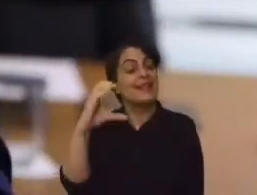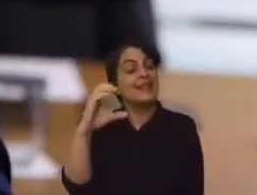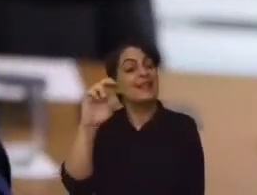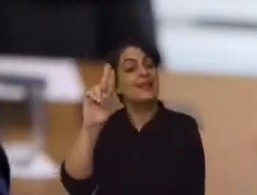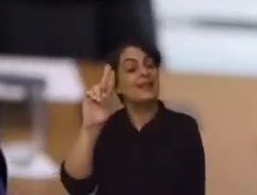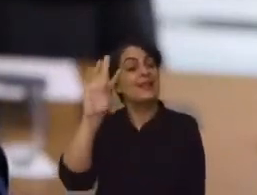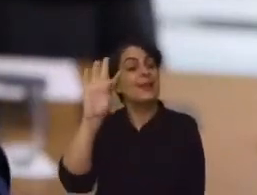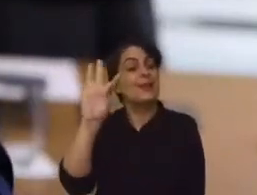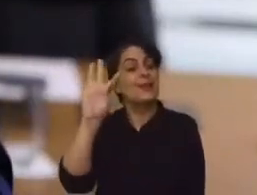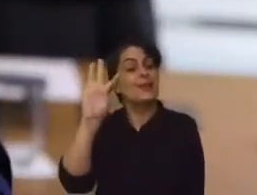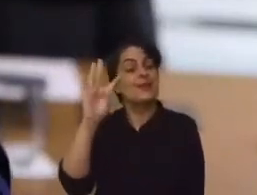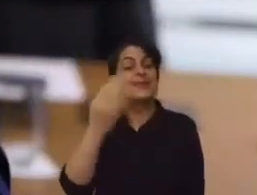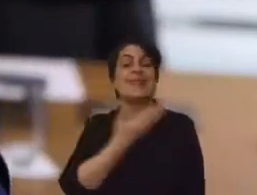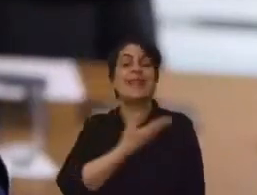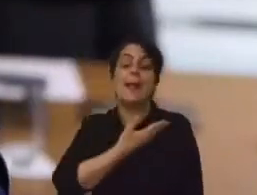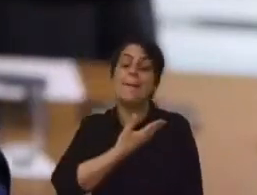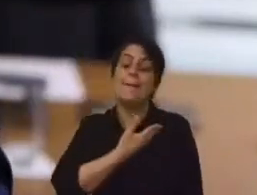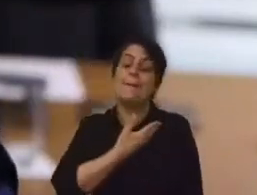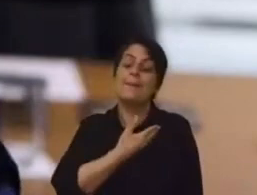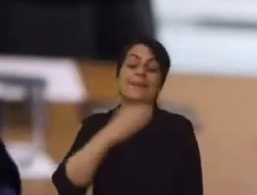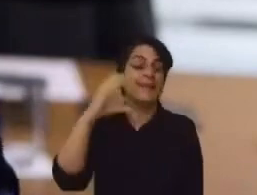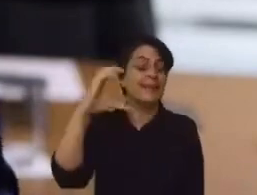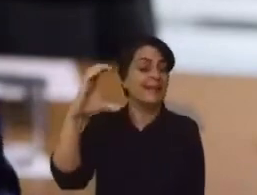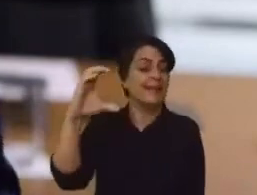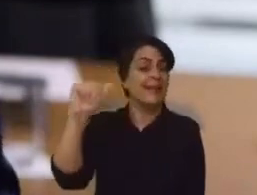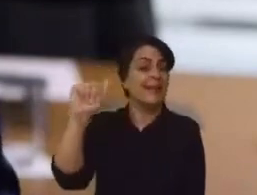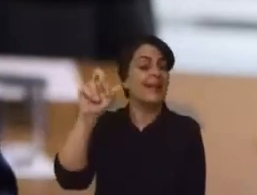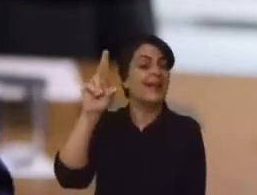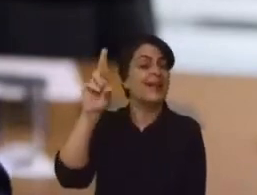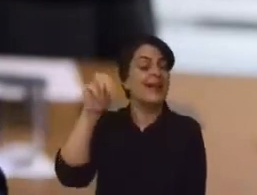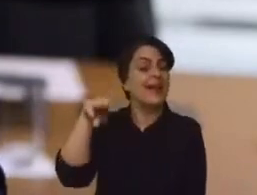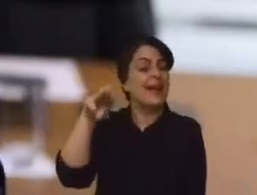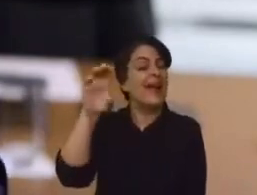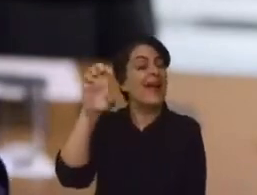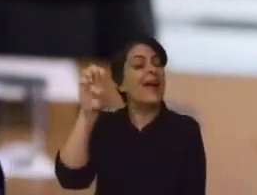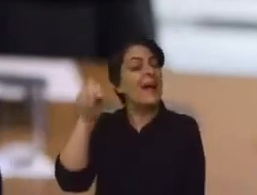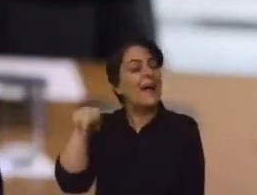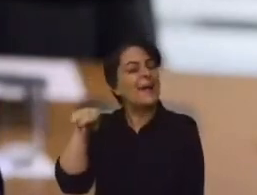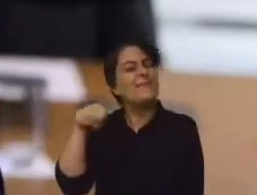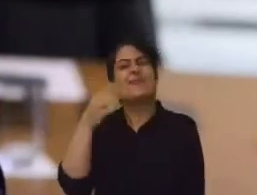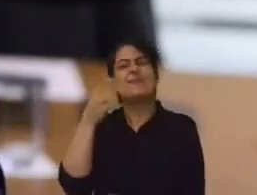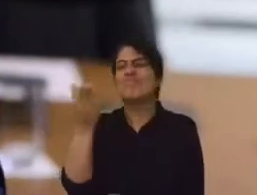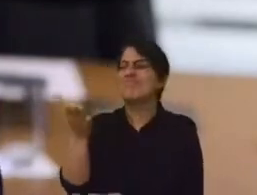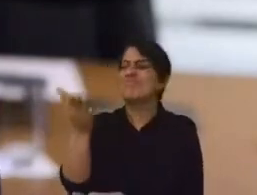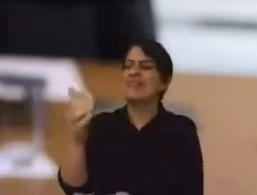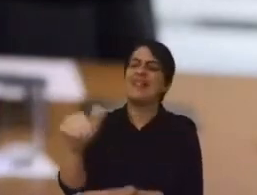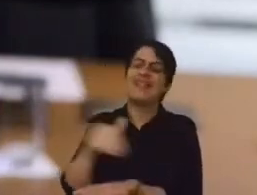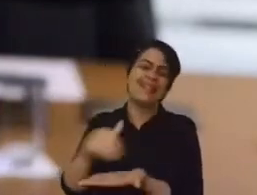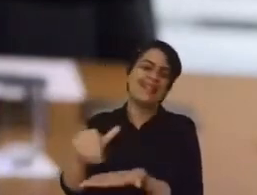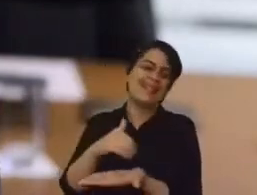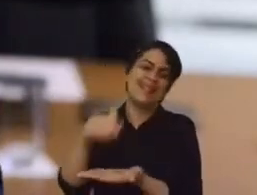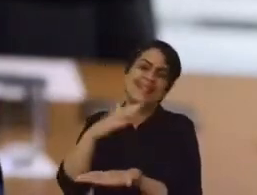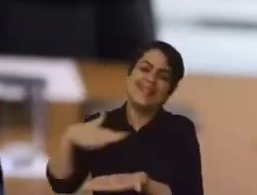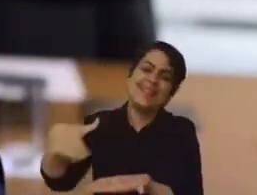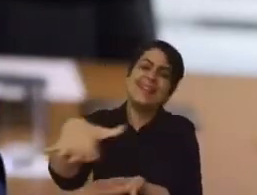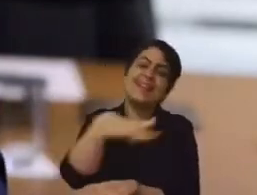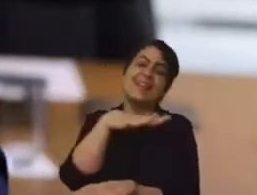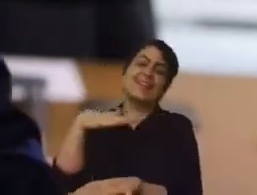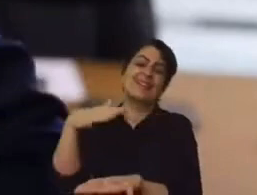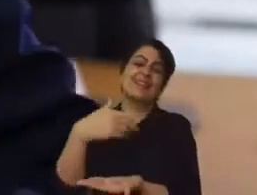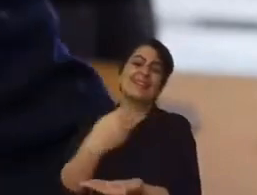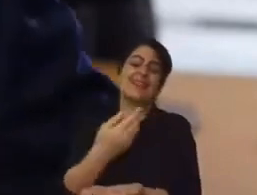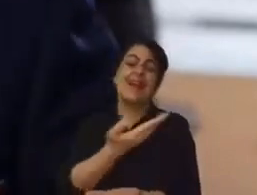companheira Carmen, nossa grande secretária-geral, companheira do Pará, que tem